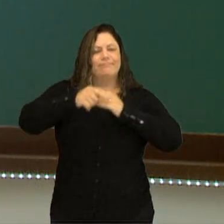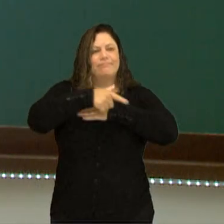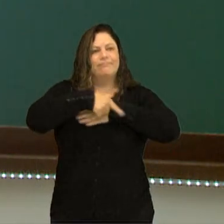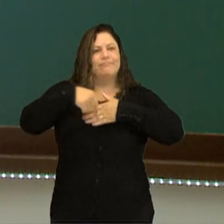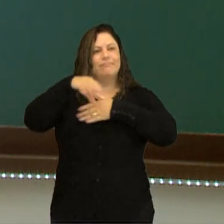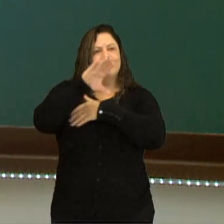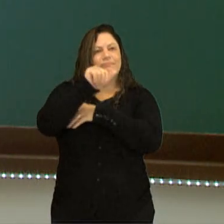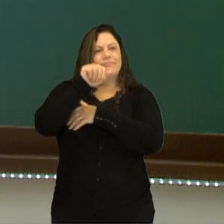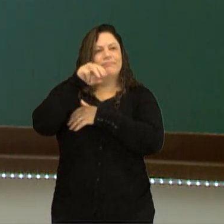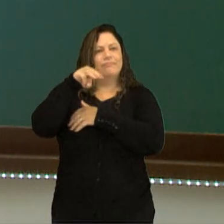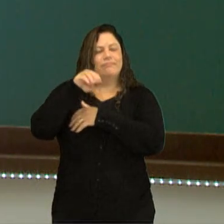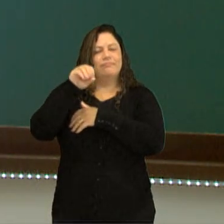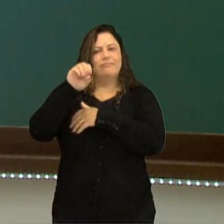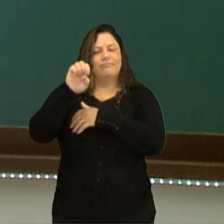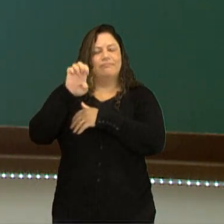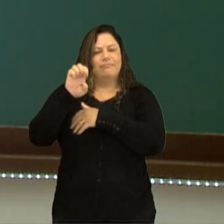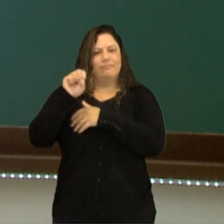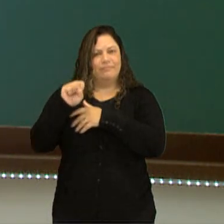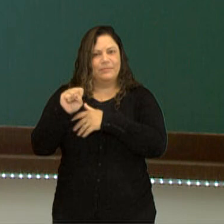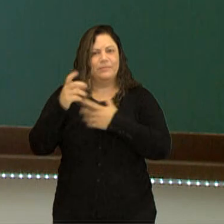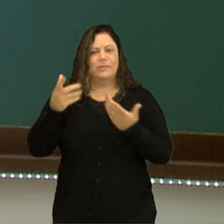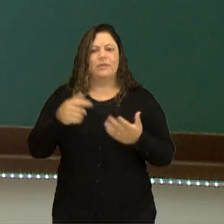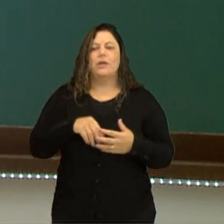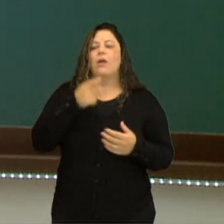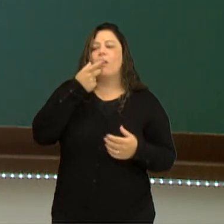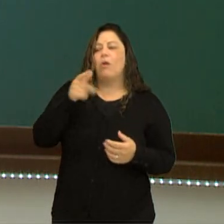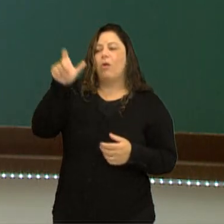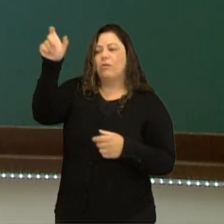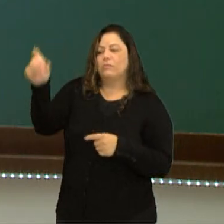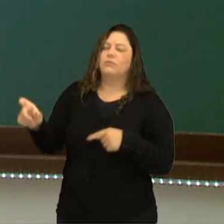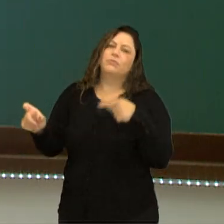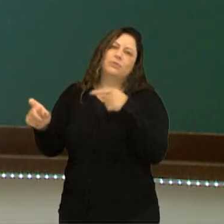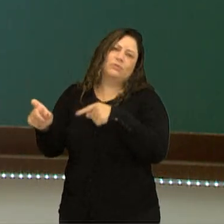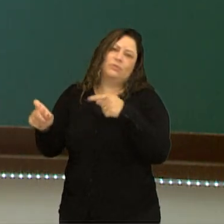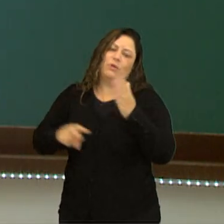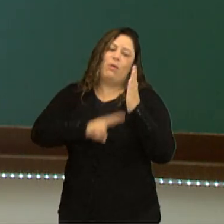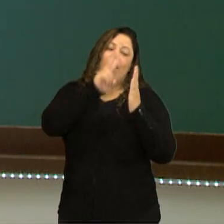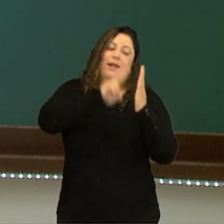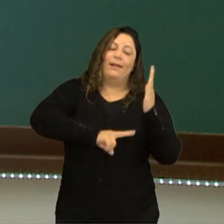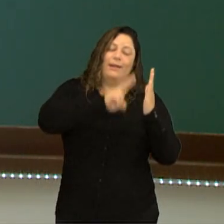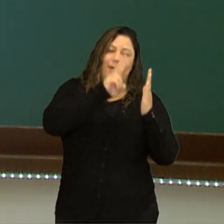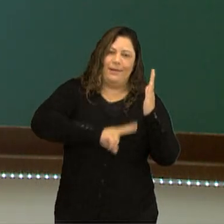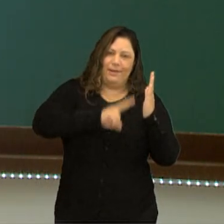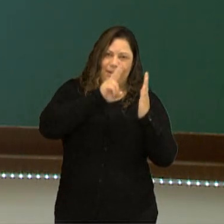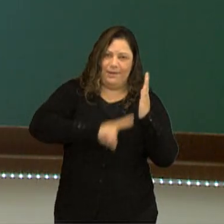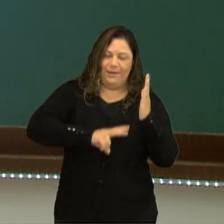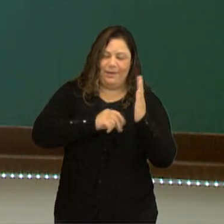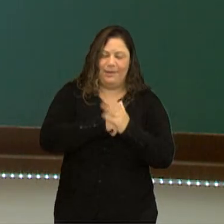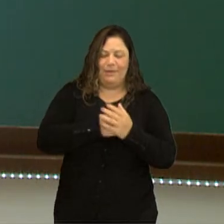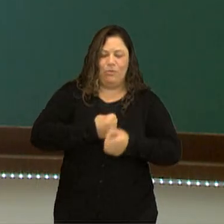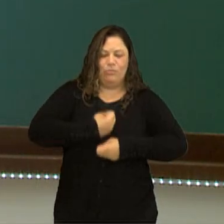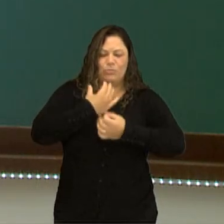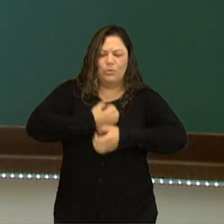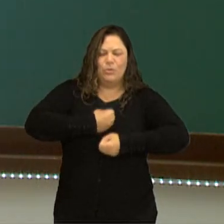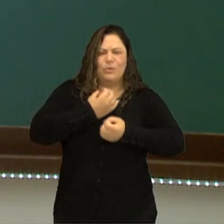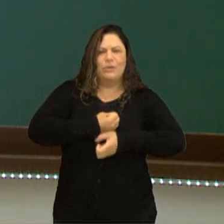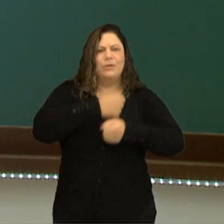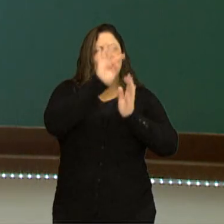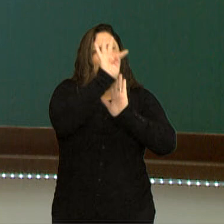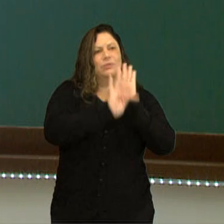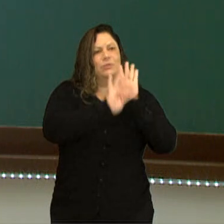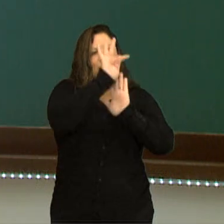uma leitura, olha, ele tem cabeça, braço, não, longe disso. Era o quê? Lia a obra, os poemas, os textos de